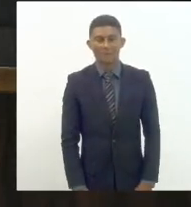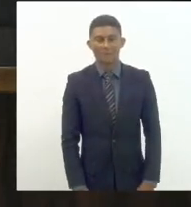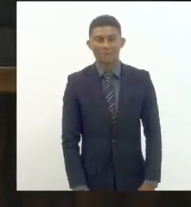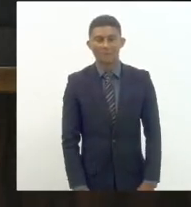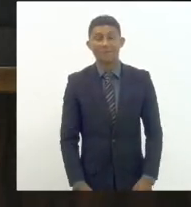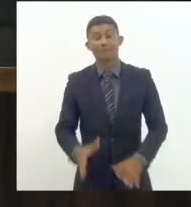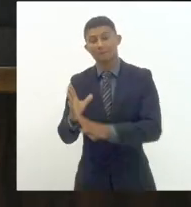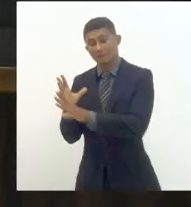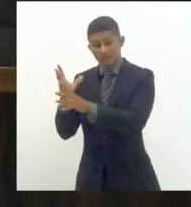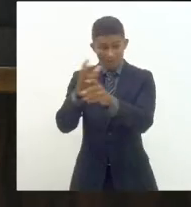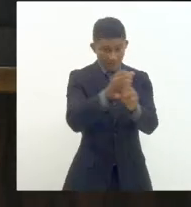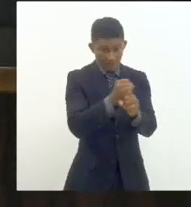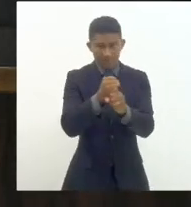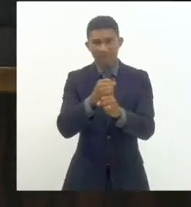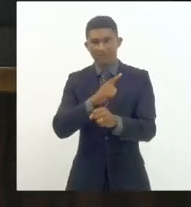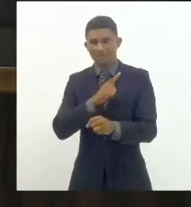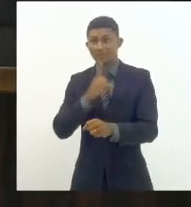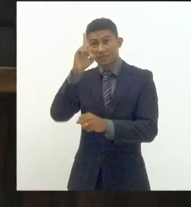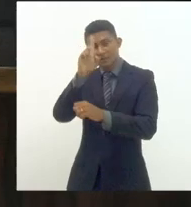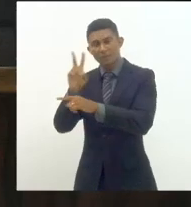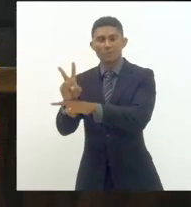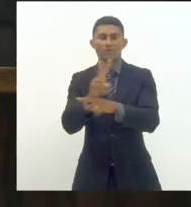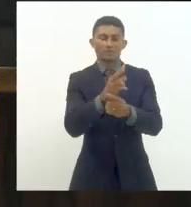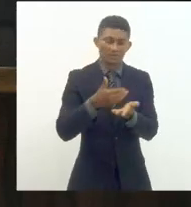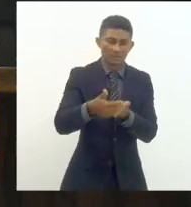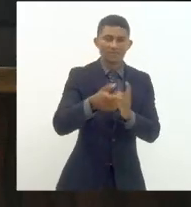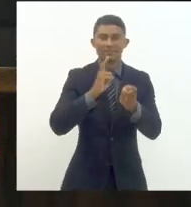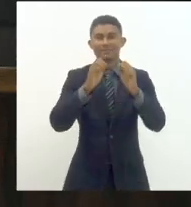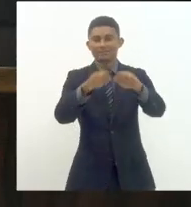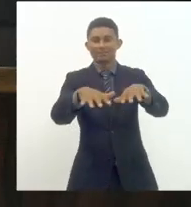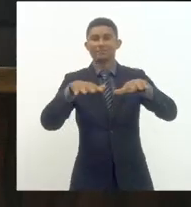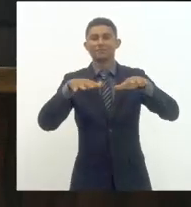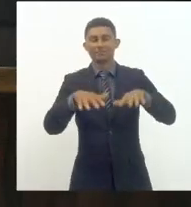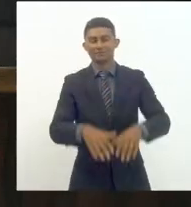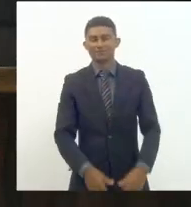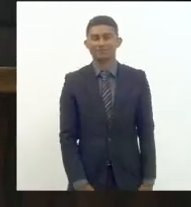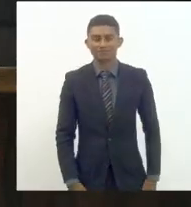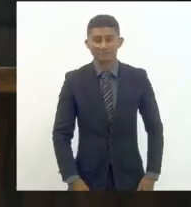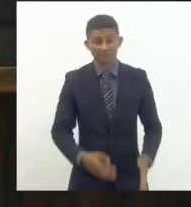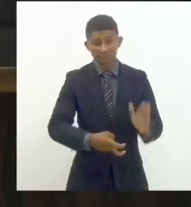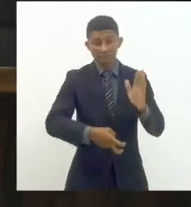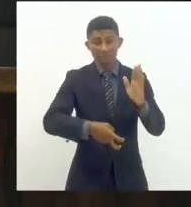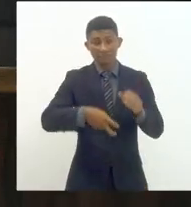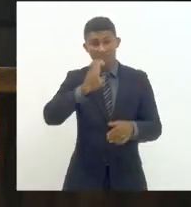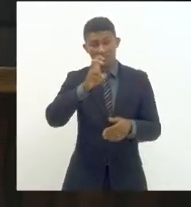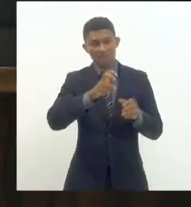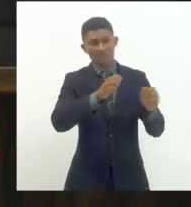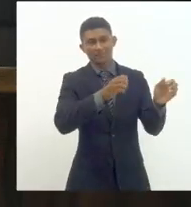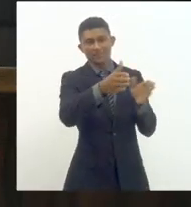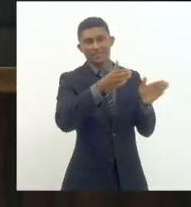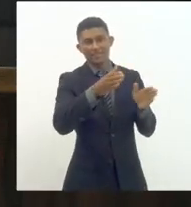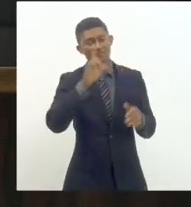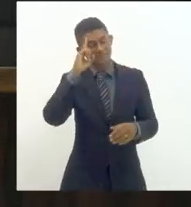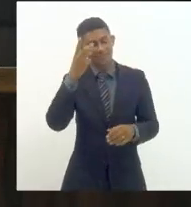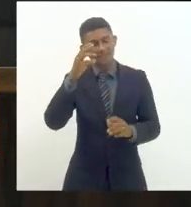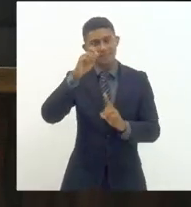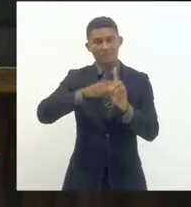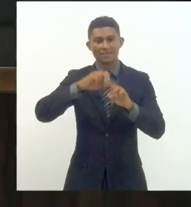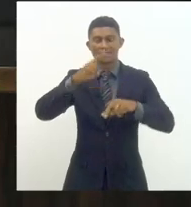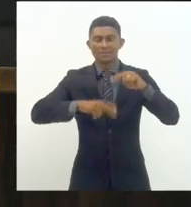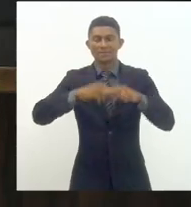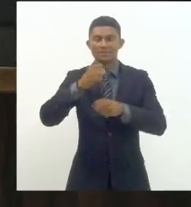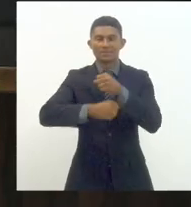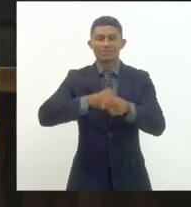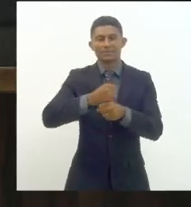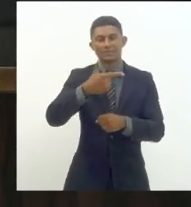Havendo número legal sobre a proteção de Deus, iniciamos os nossos trabalhos. Está aberta a quinta sessão extraordinária do dia 30 de junho de 2022. A